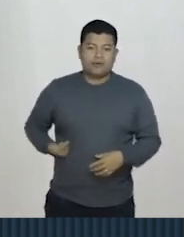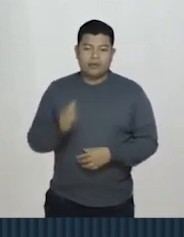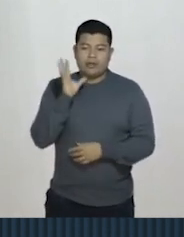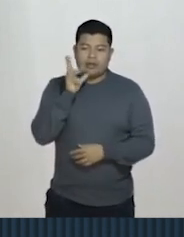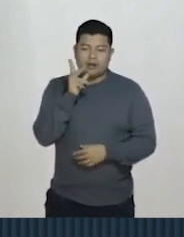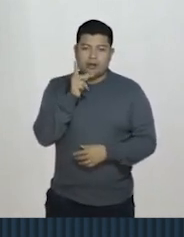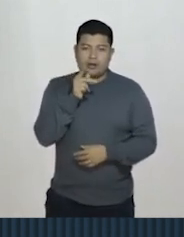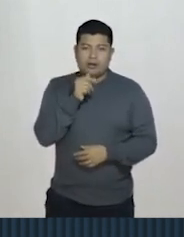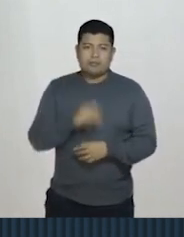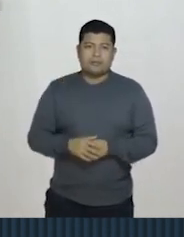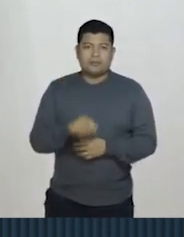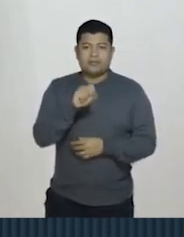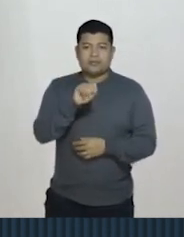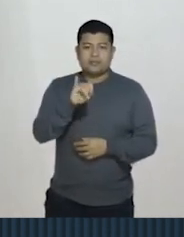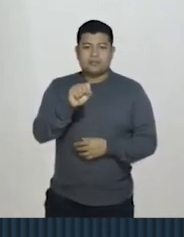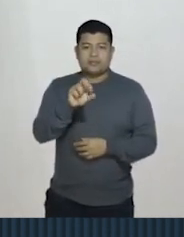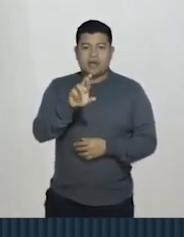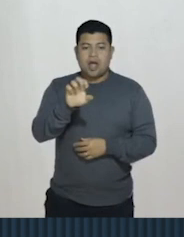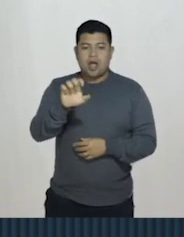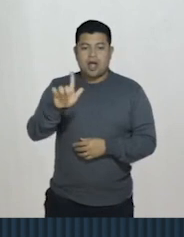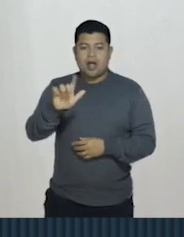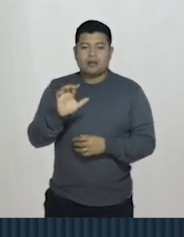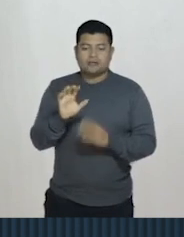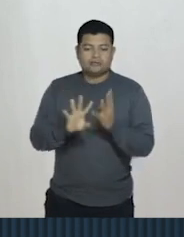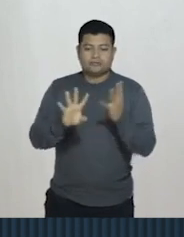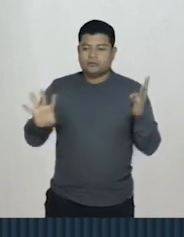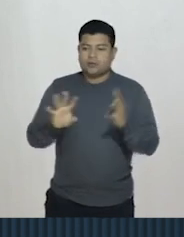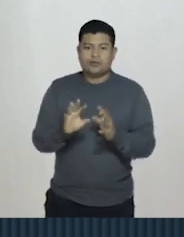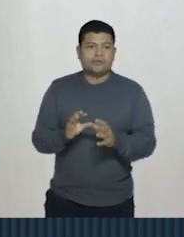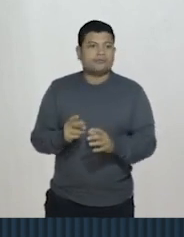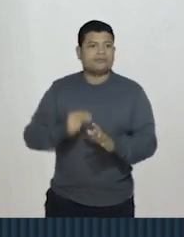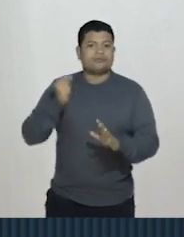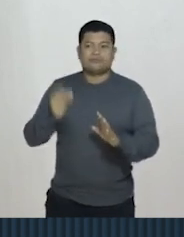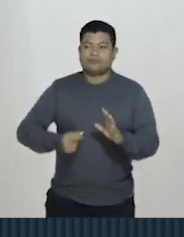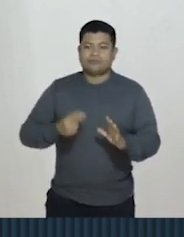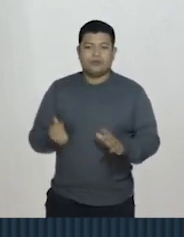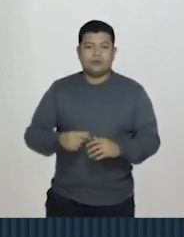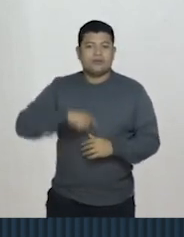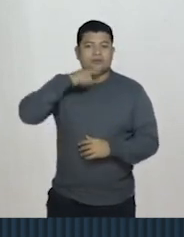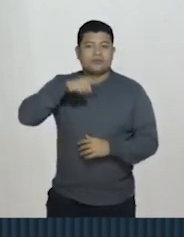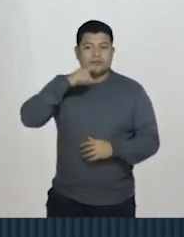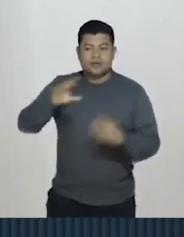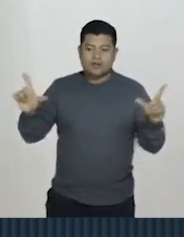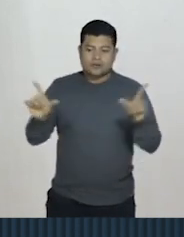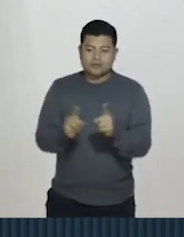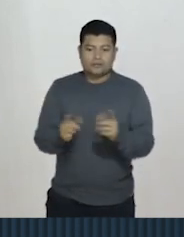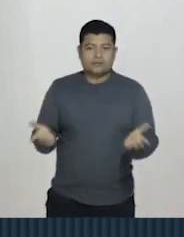do SISREG parece que cada vez aumenta mais e você não consegue reduzir essa fila. Então a meta